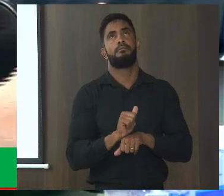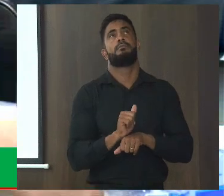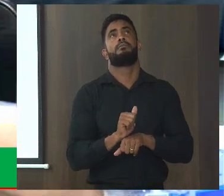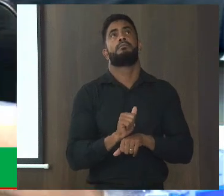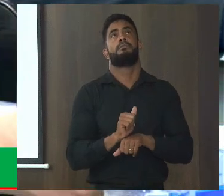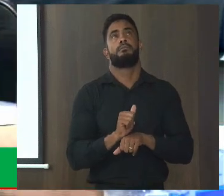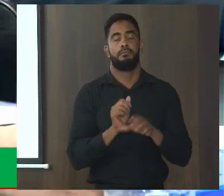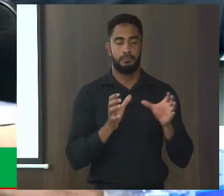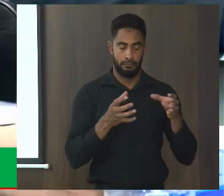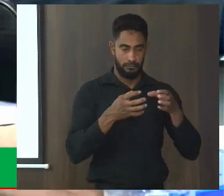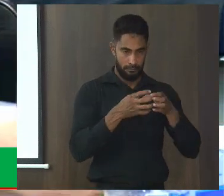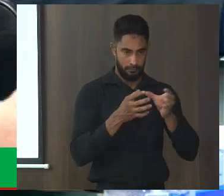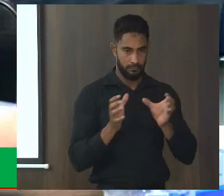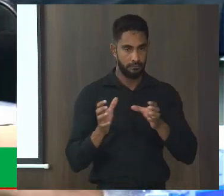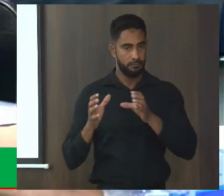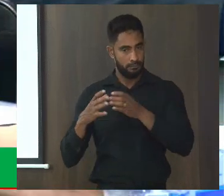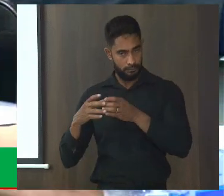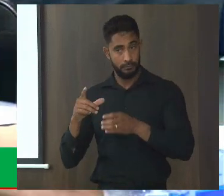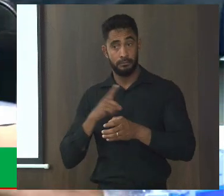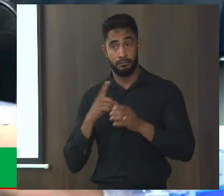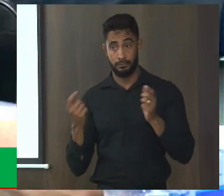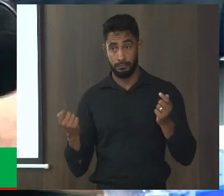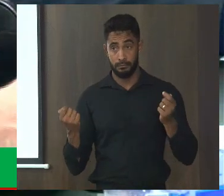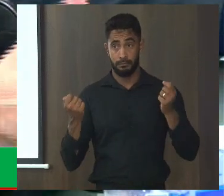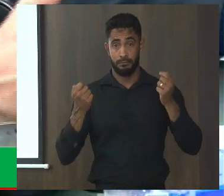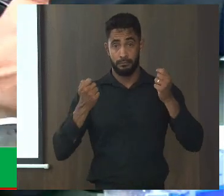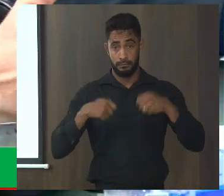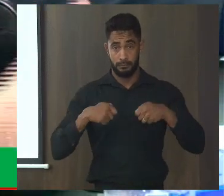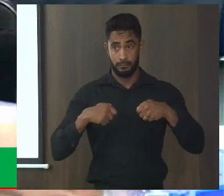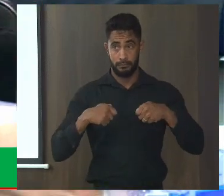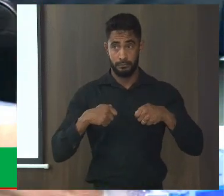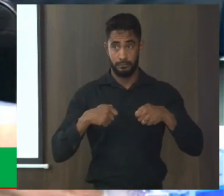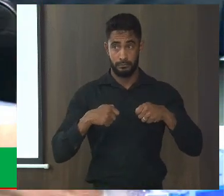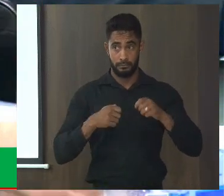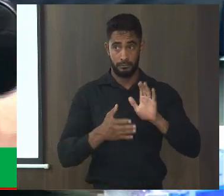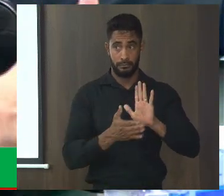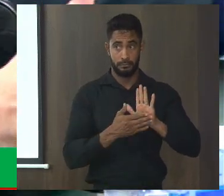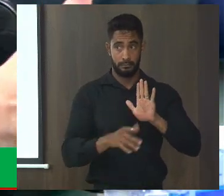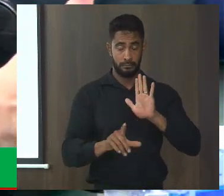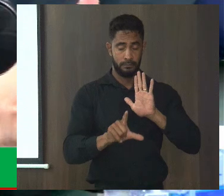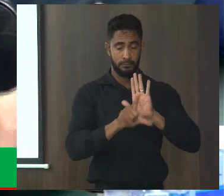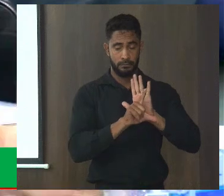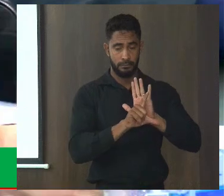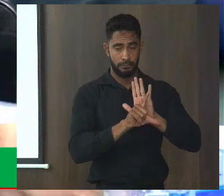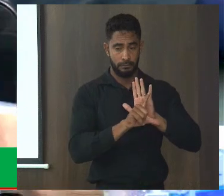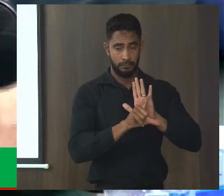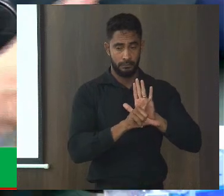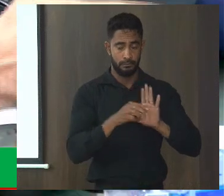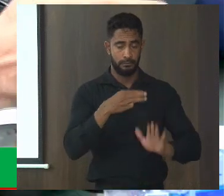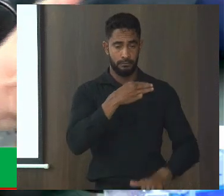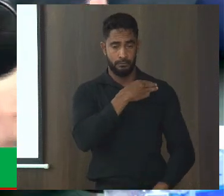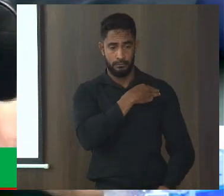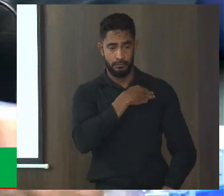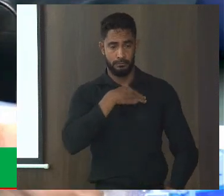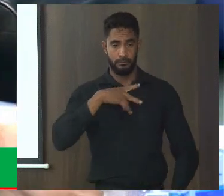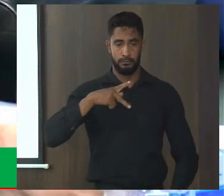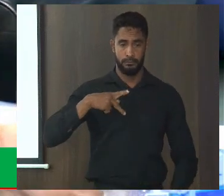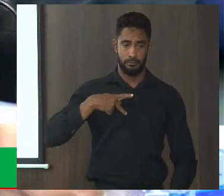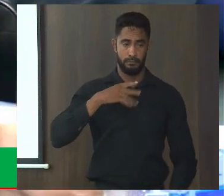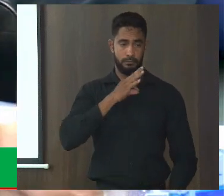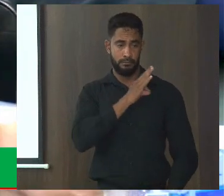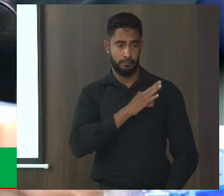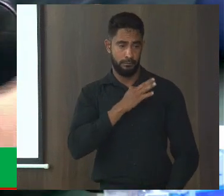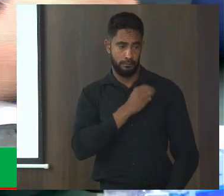os órgãos realmente que têm a competência, que realmente são, né, por lei, ali é Ministério Público, Polícia Militar do